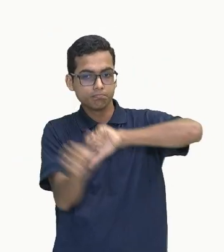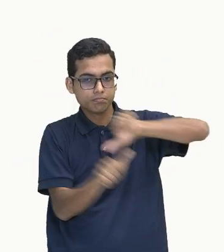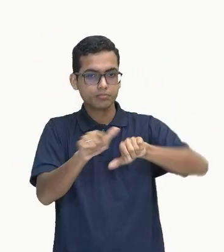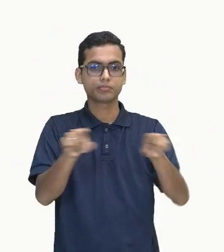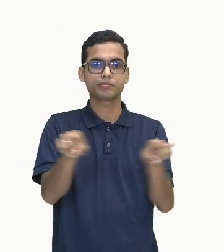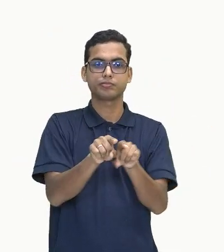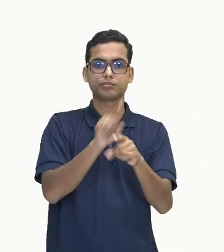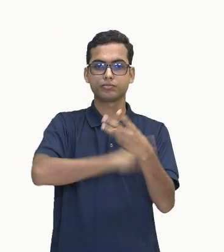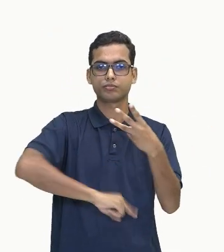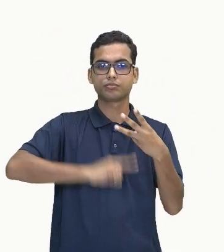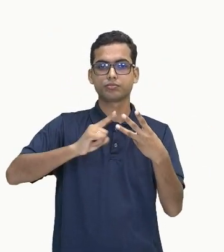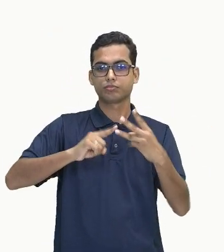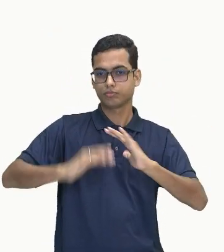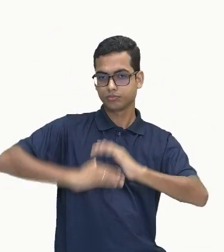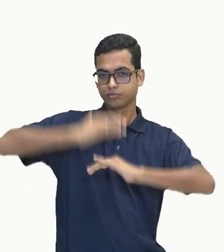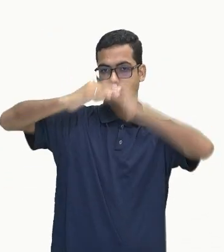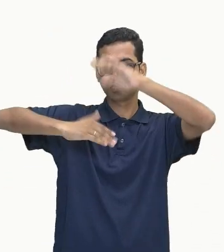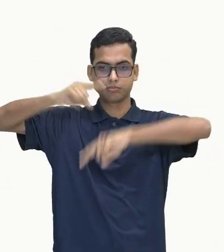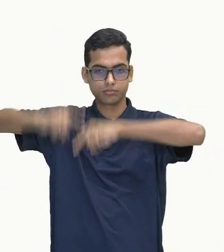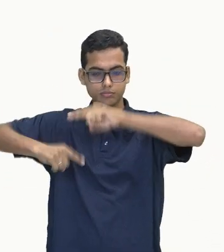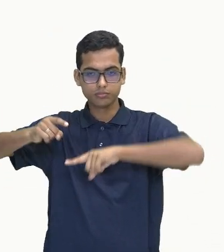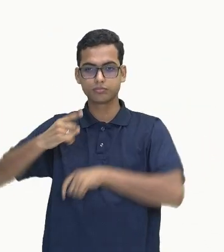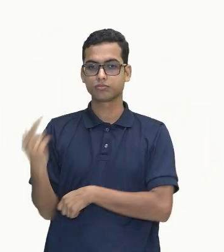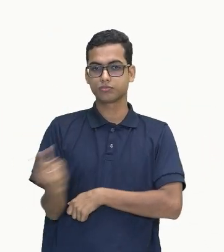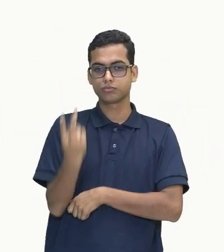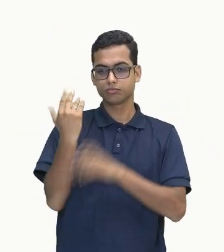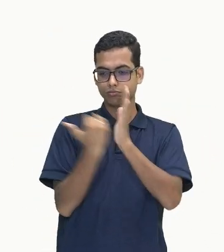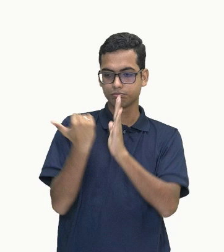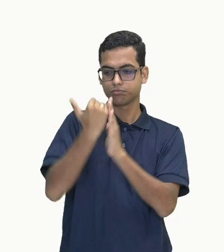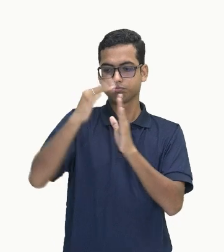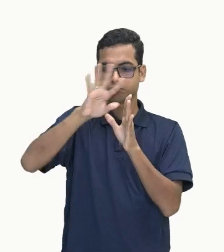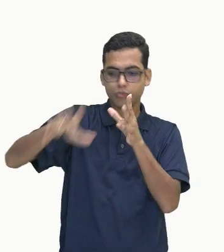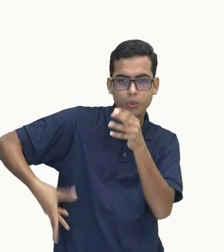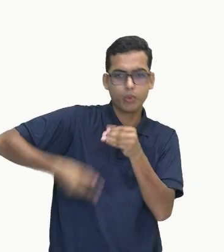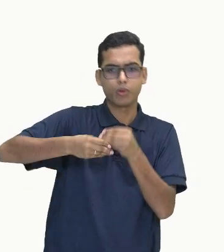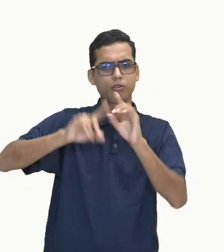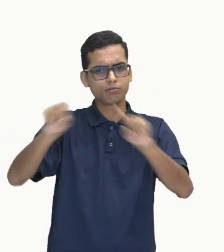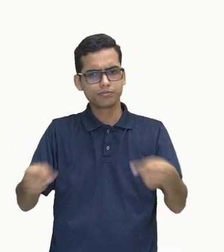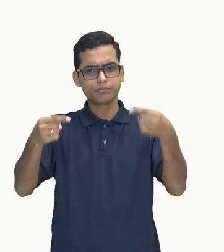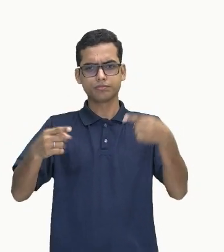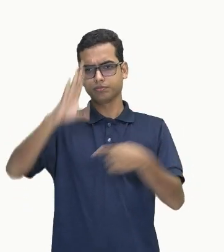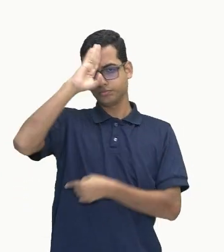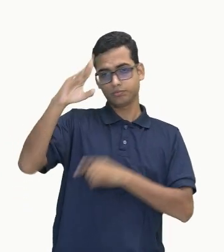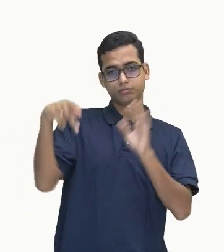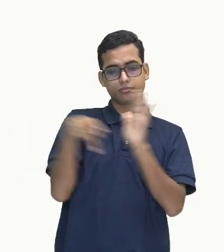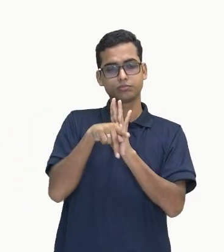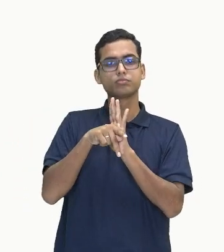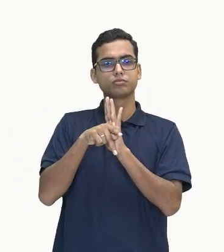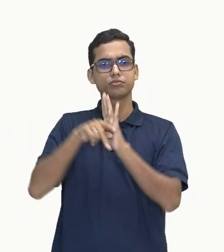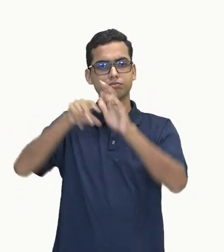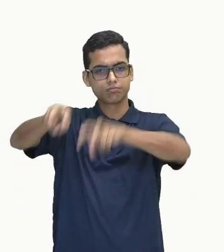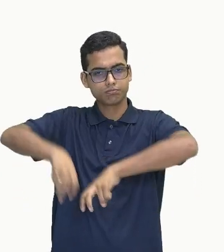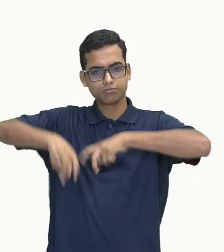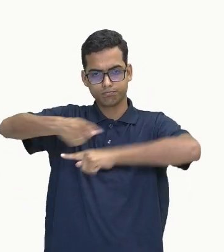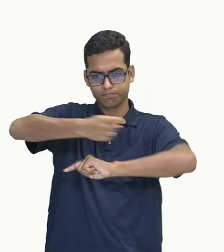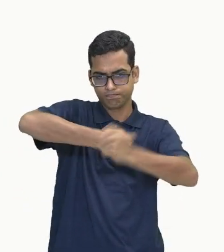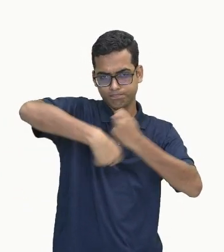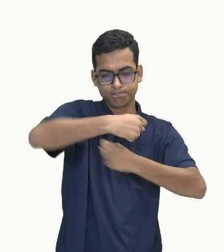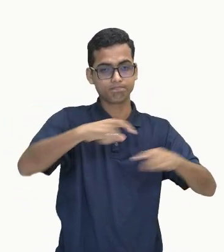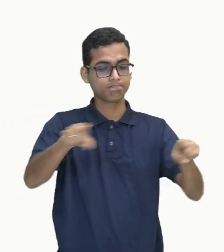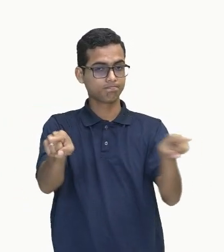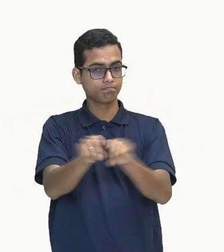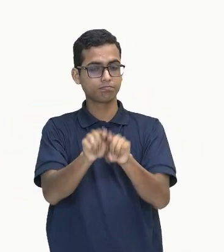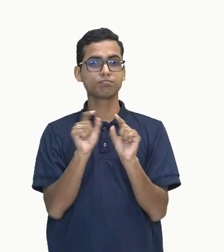valor agregado, são alguns dos principais desafios e tendências do agronegócio. Além disso, nós temos